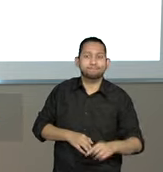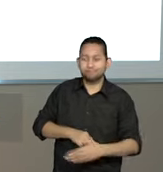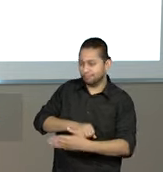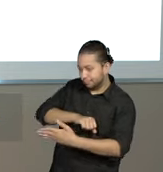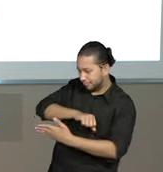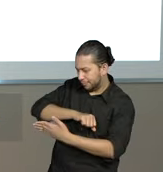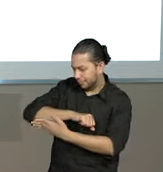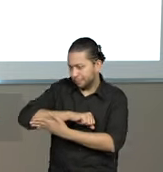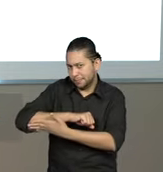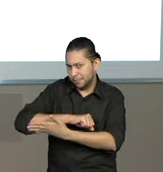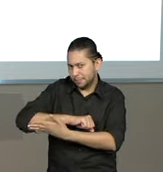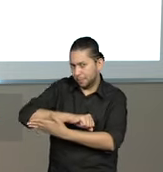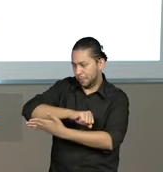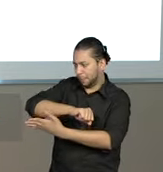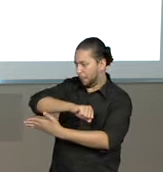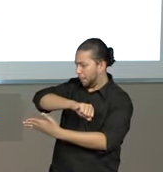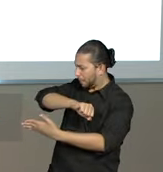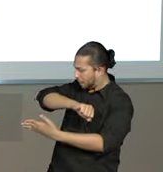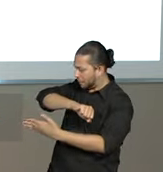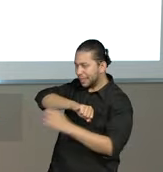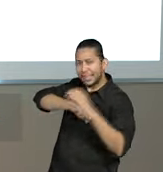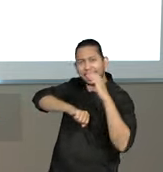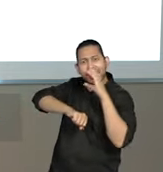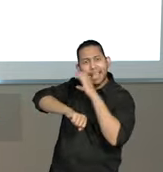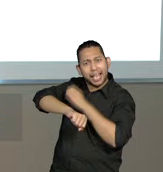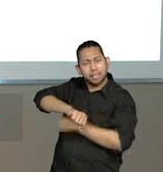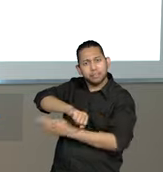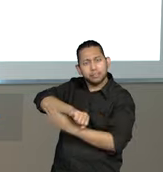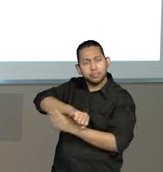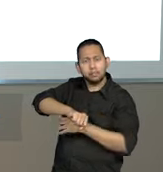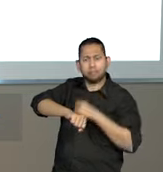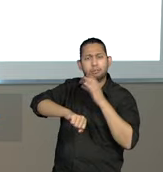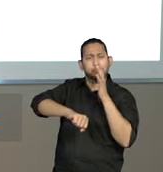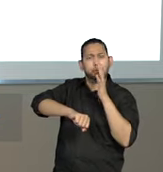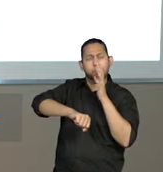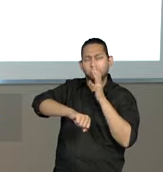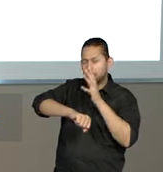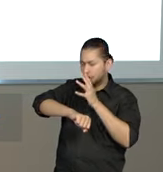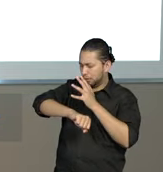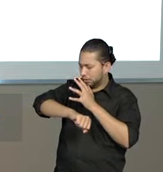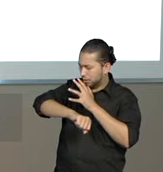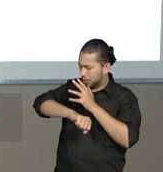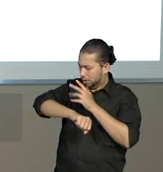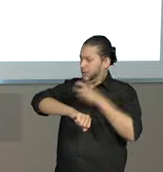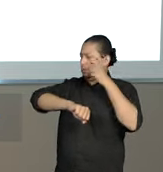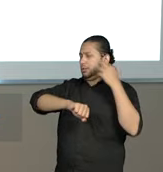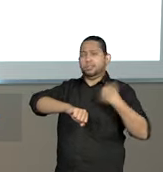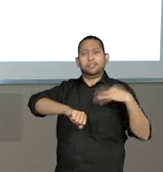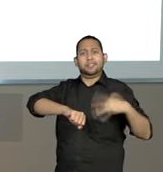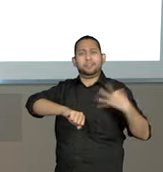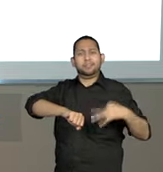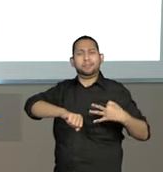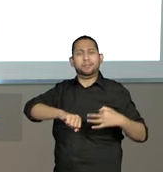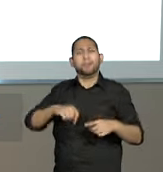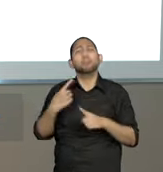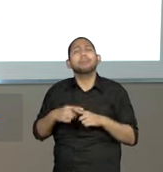de calor? Por que tem esse delay aí entre uma coisa e outra?